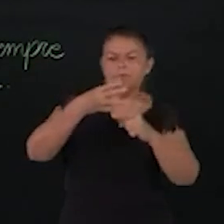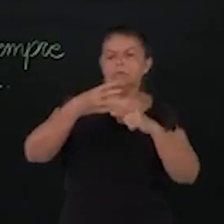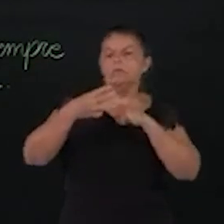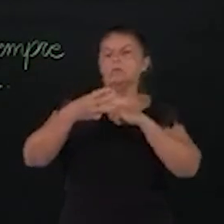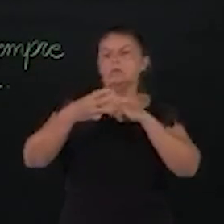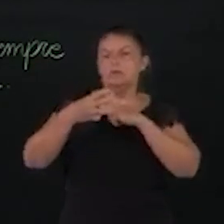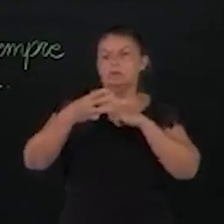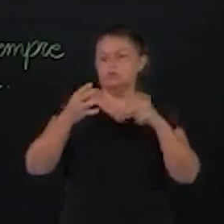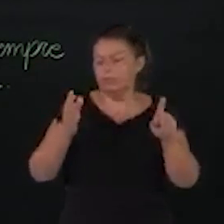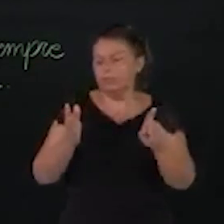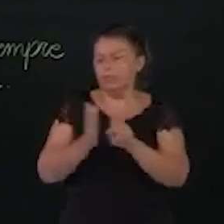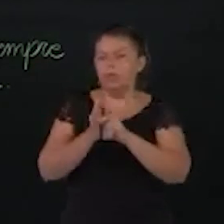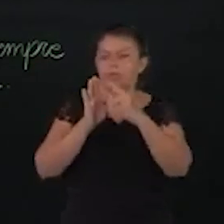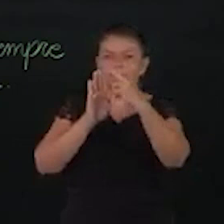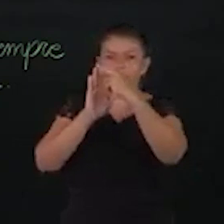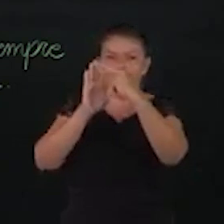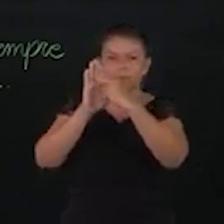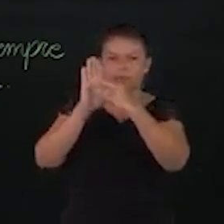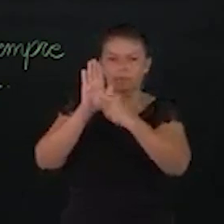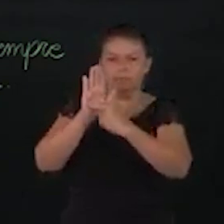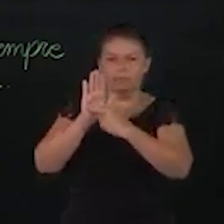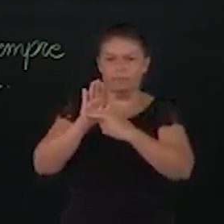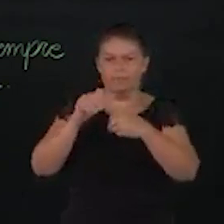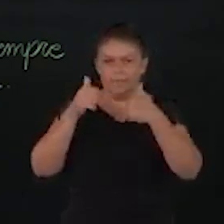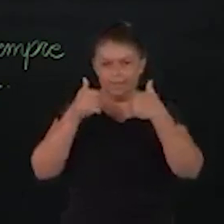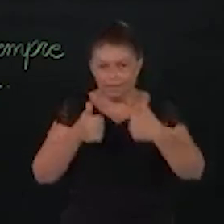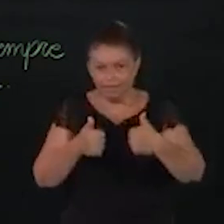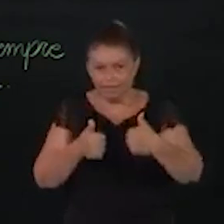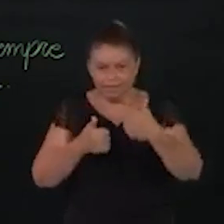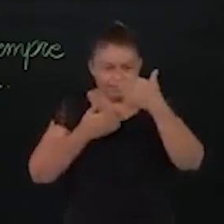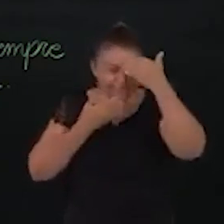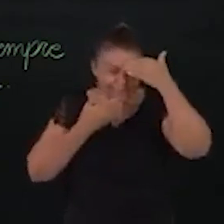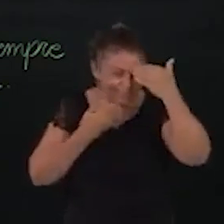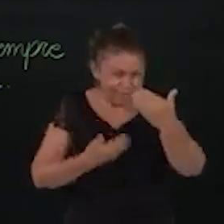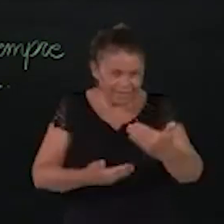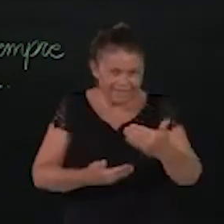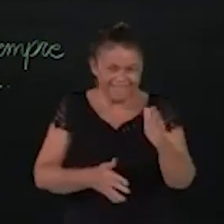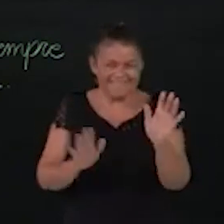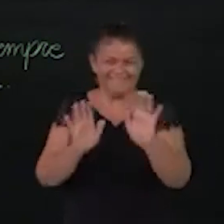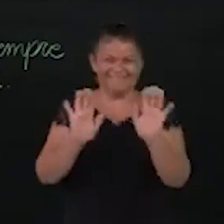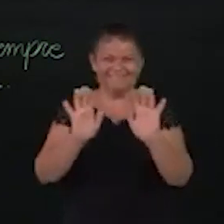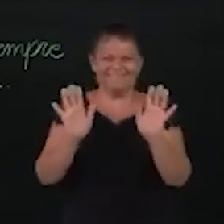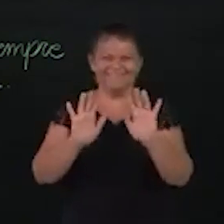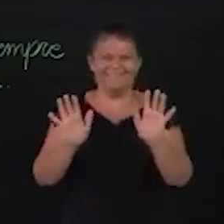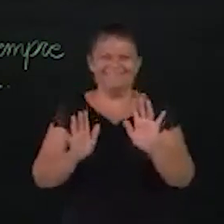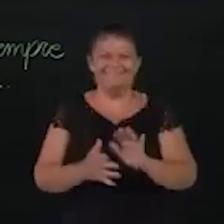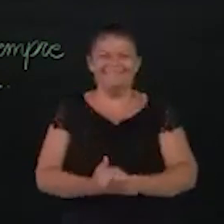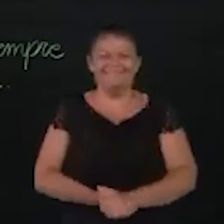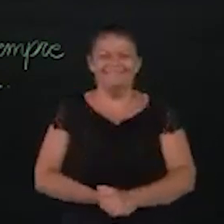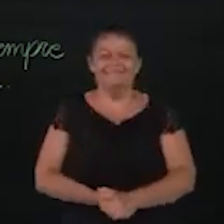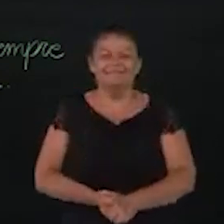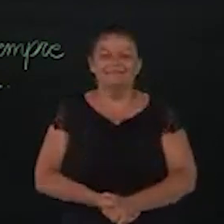ela possui a sua regra específica. Beleza? Então, muito obrigado e tchau.